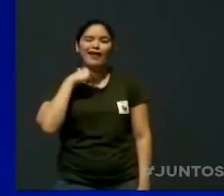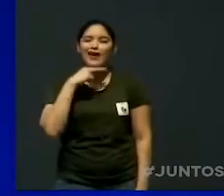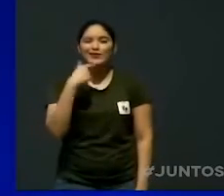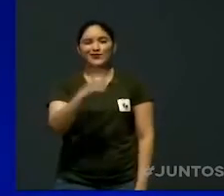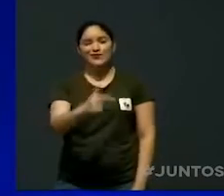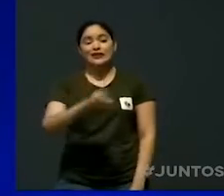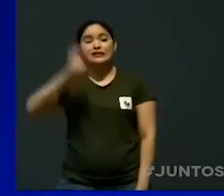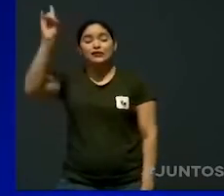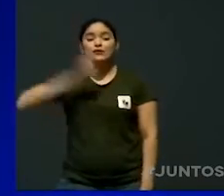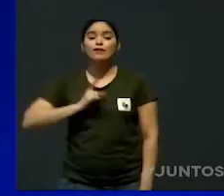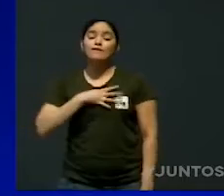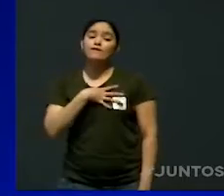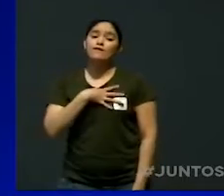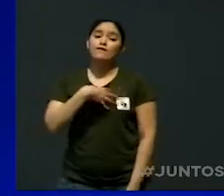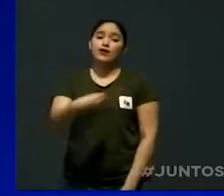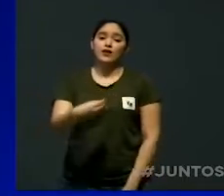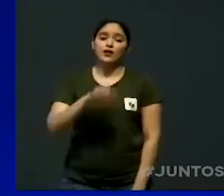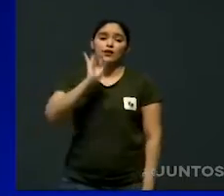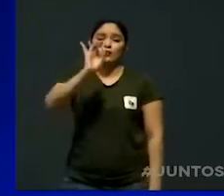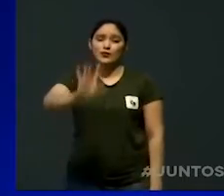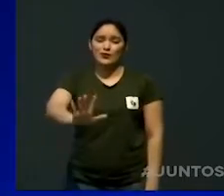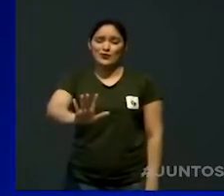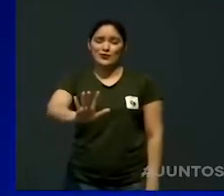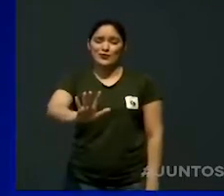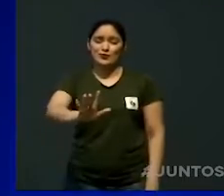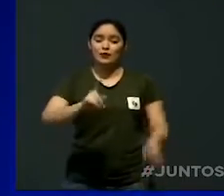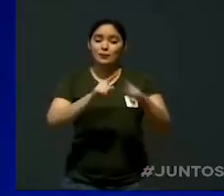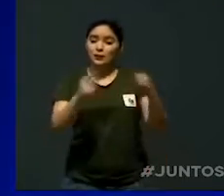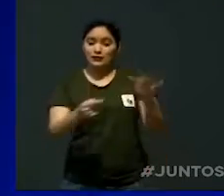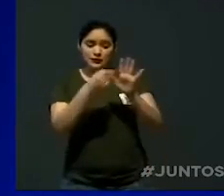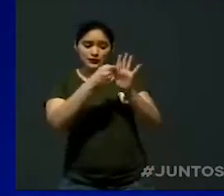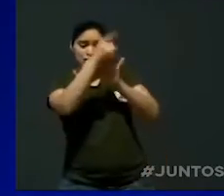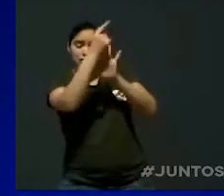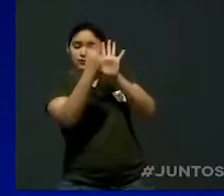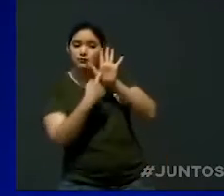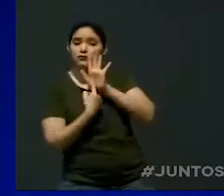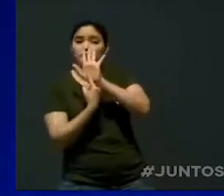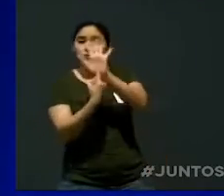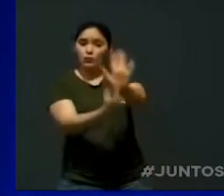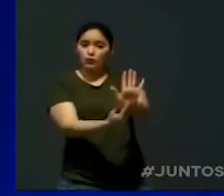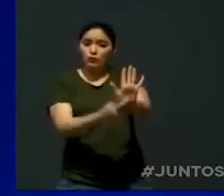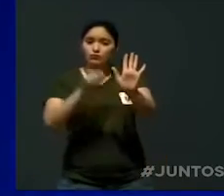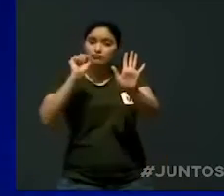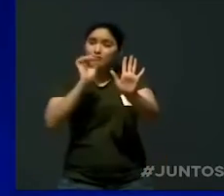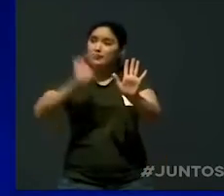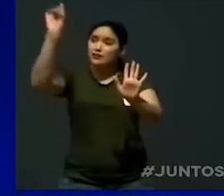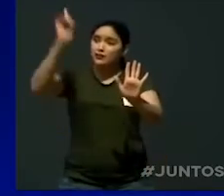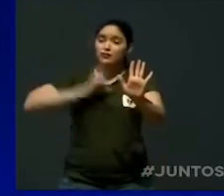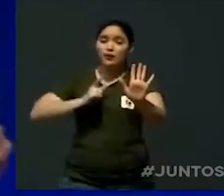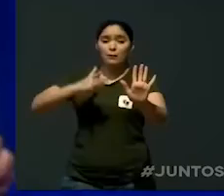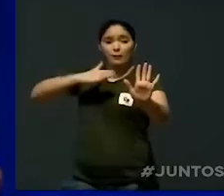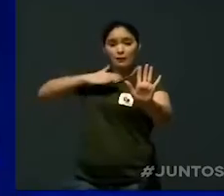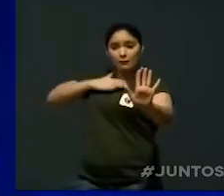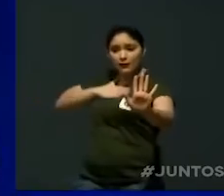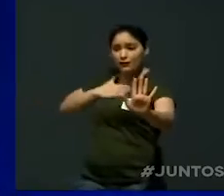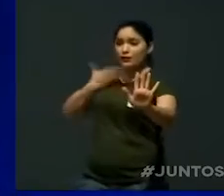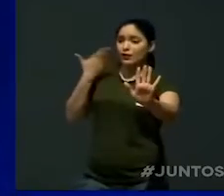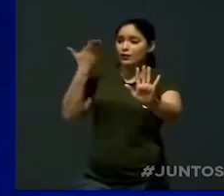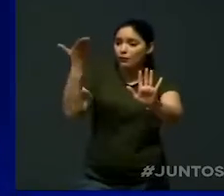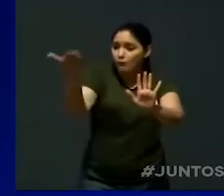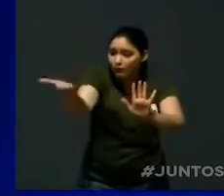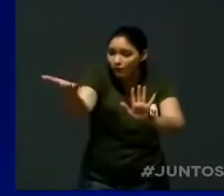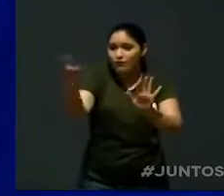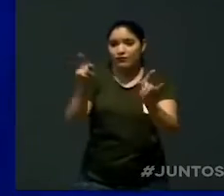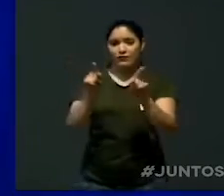filhos. Mas isso aqui implica em parte do cumprimento daquilo que Deus tem para mim e para você. E